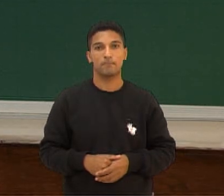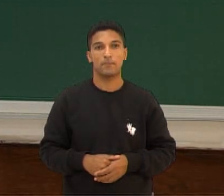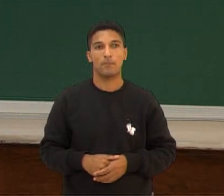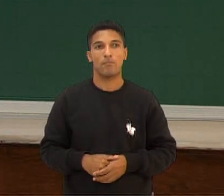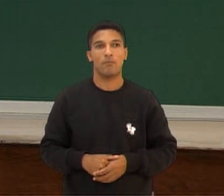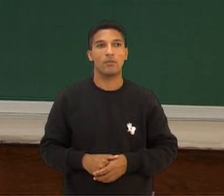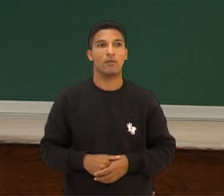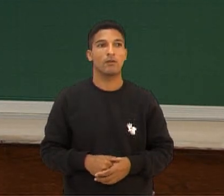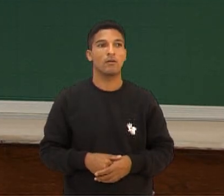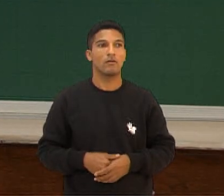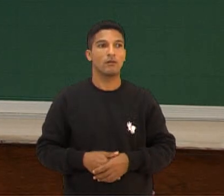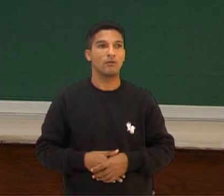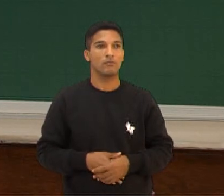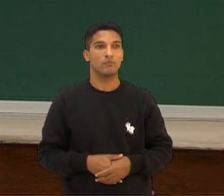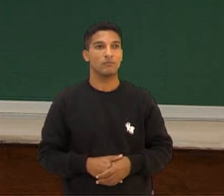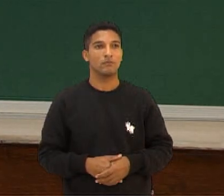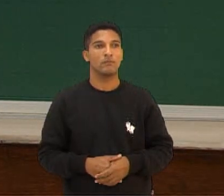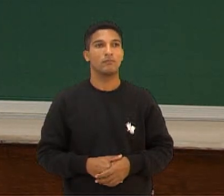já falamos.